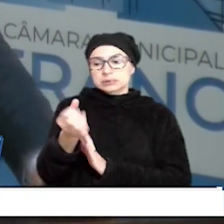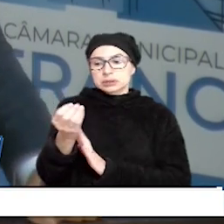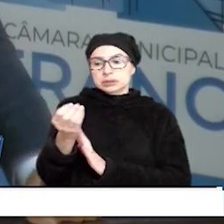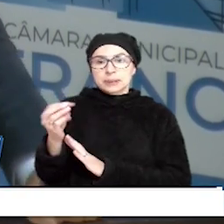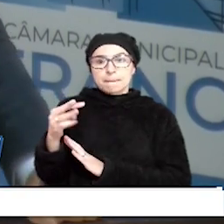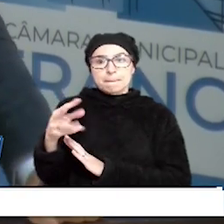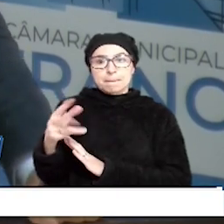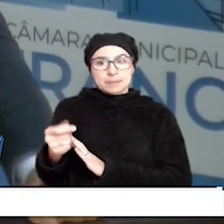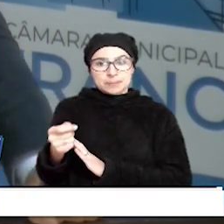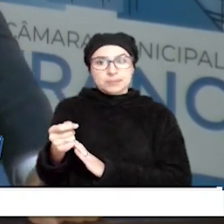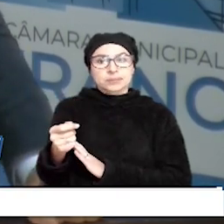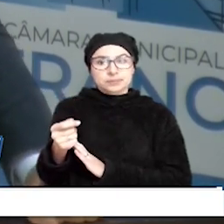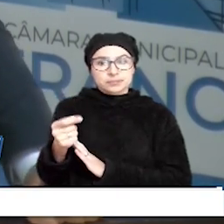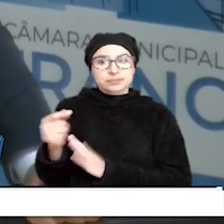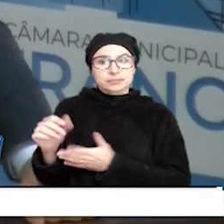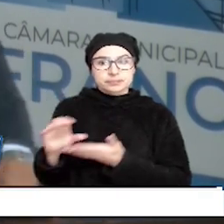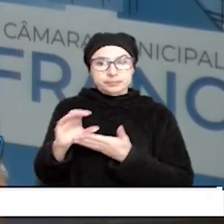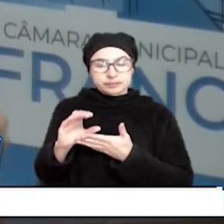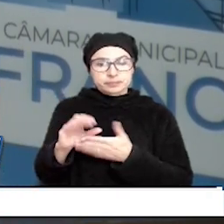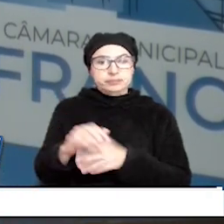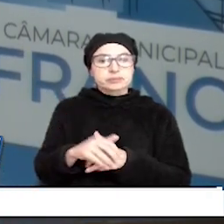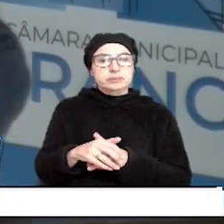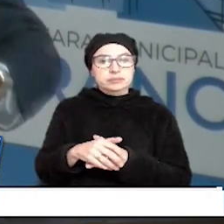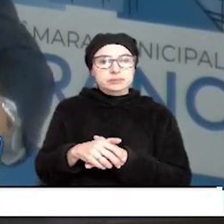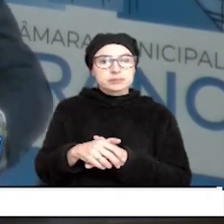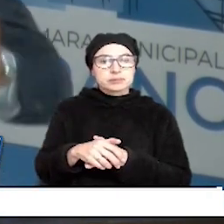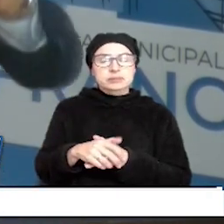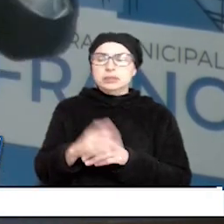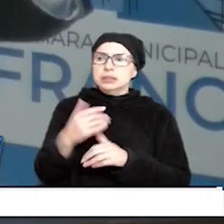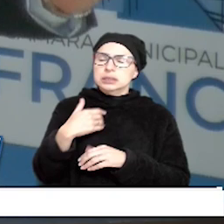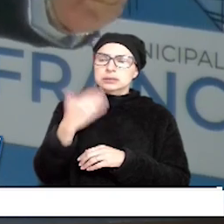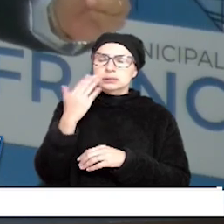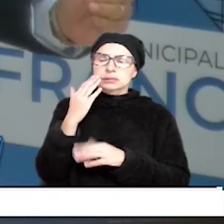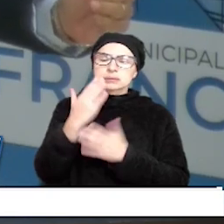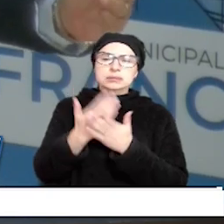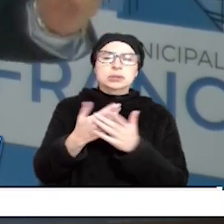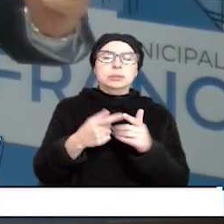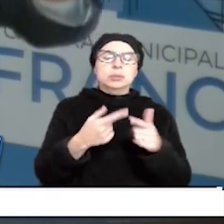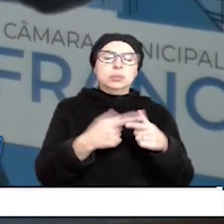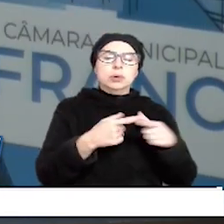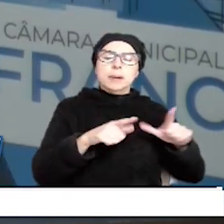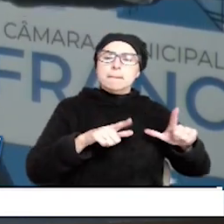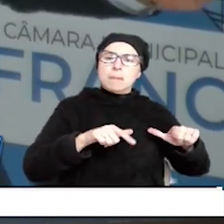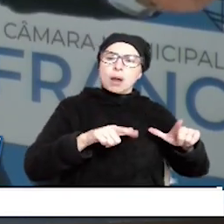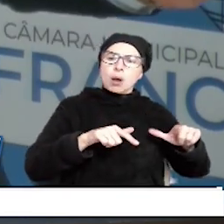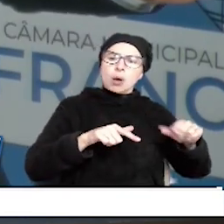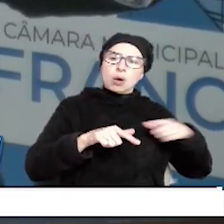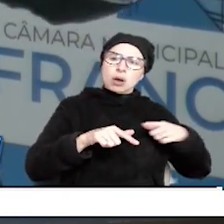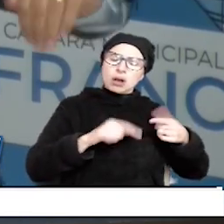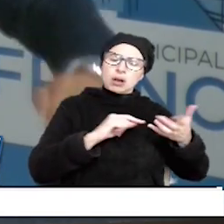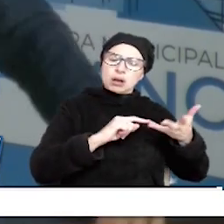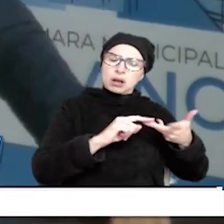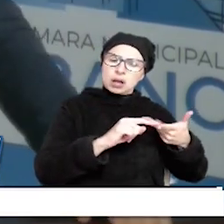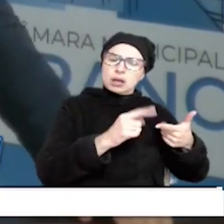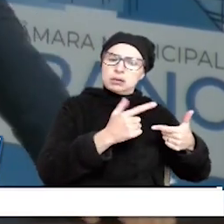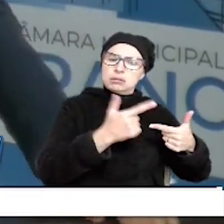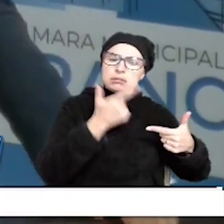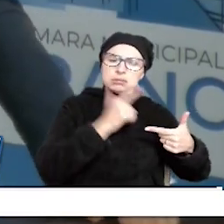milhões dessa arrecadação. E aí eu fui entender por que Bauru tem, onde que Bauru está